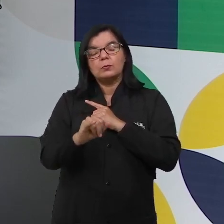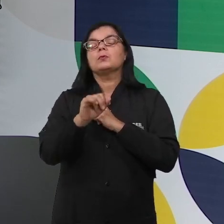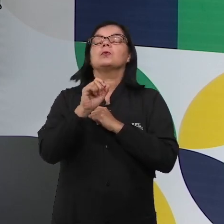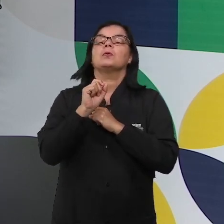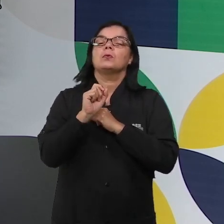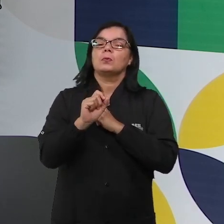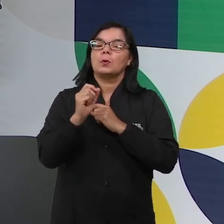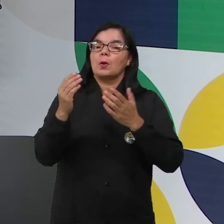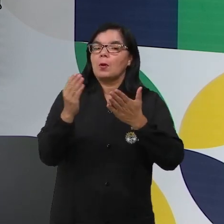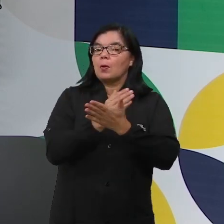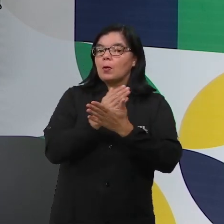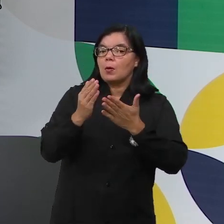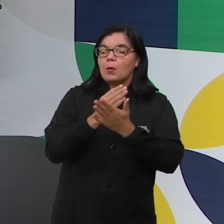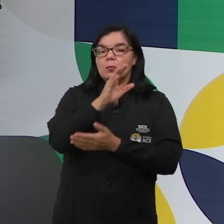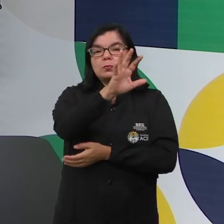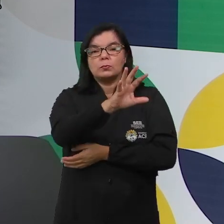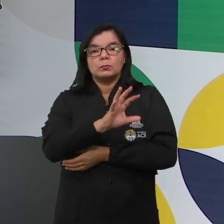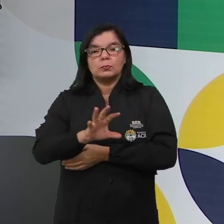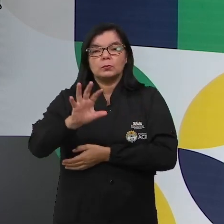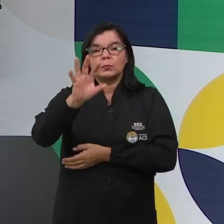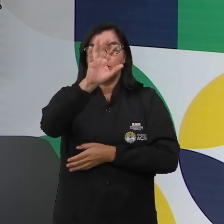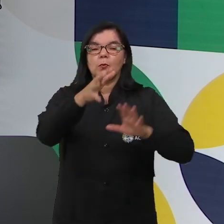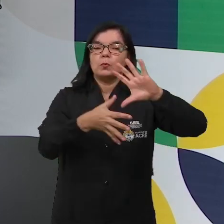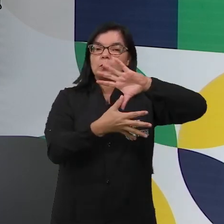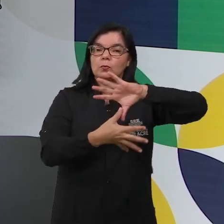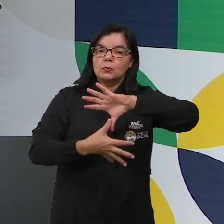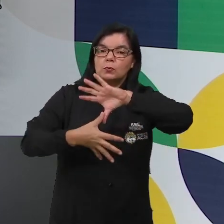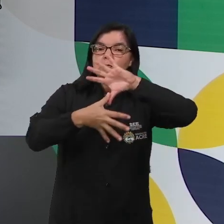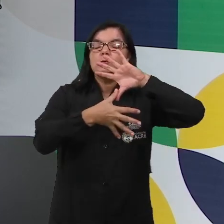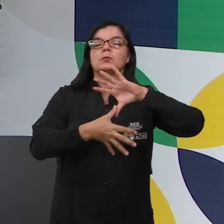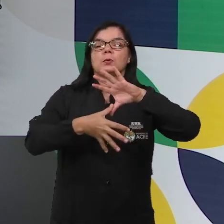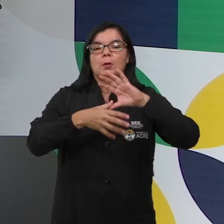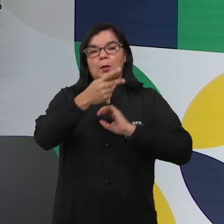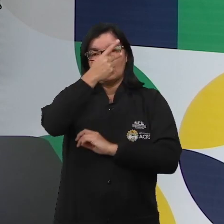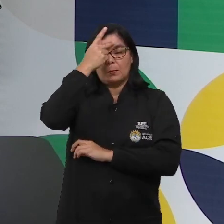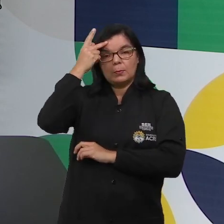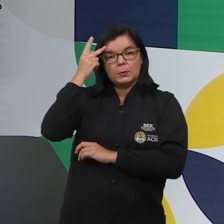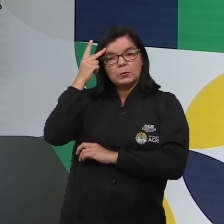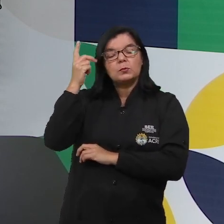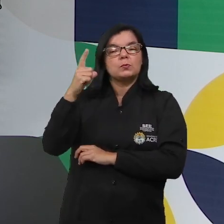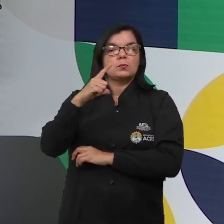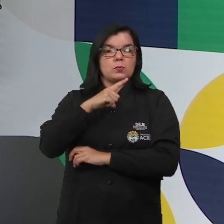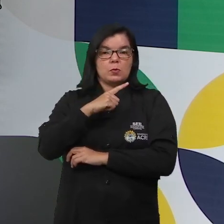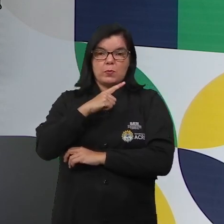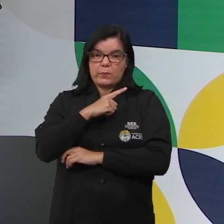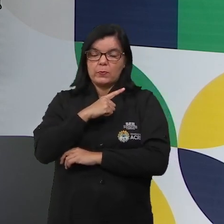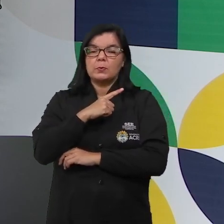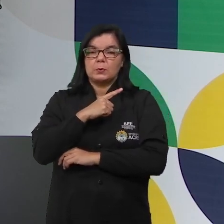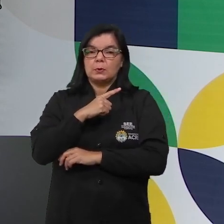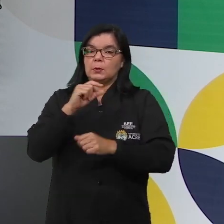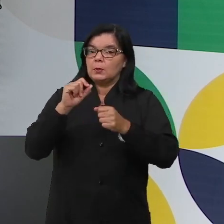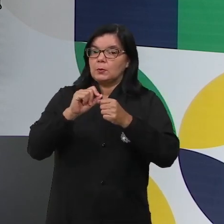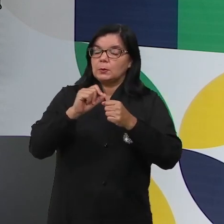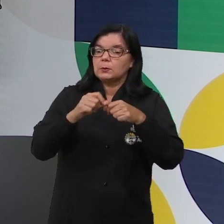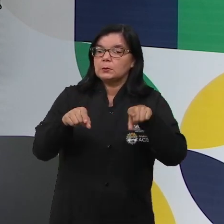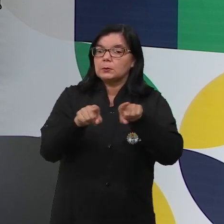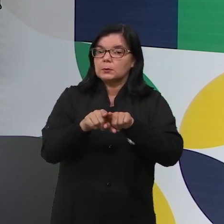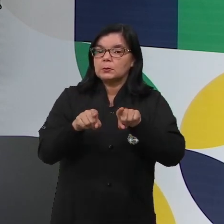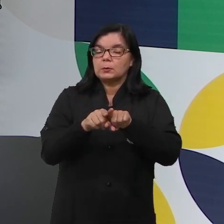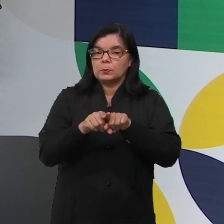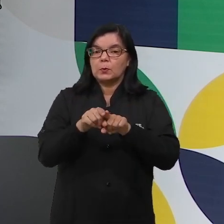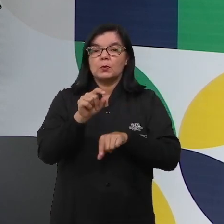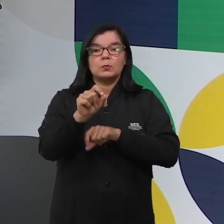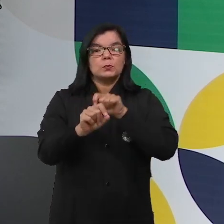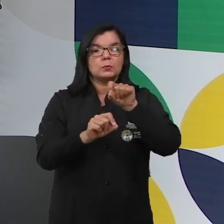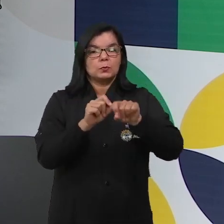que alguns mapas, alguns dados sobre o índice de Gini, a pessoa que o produziu, ela também pode levar